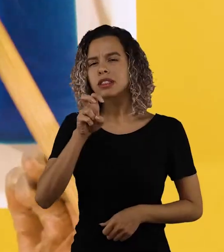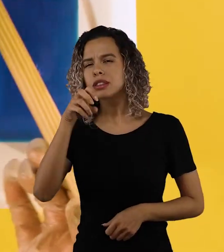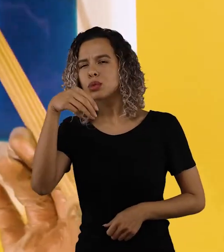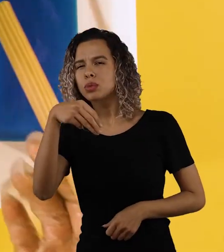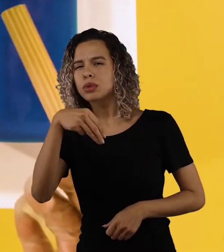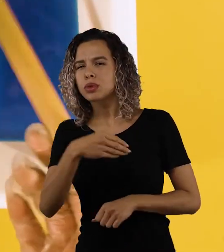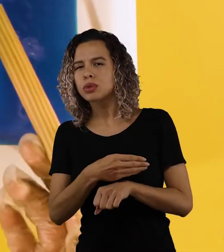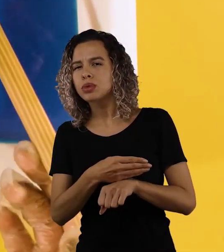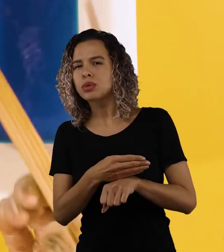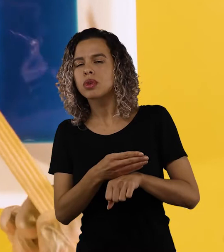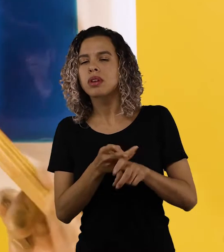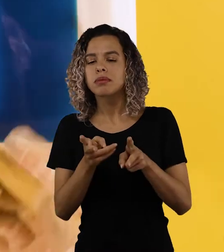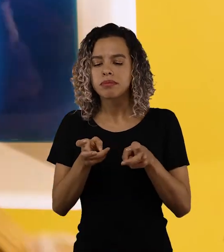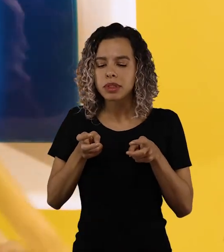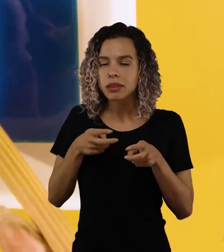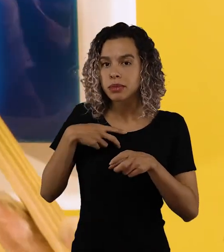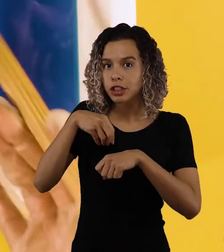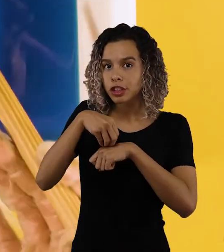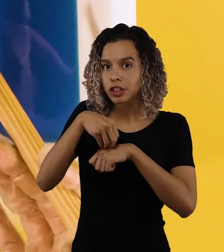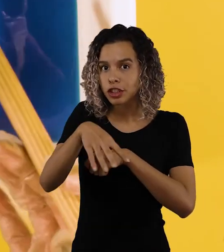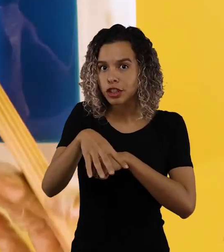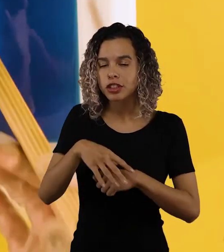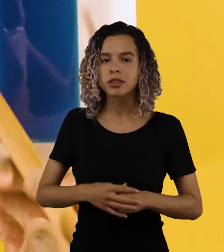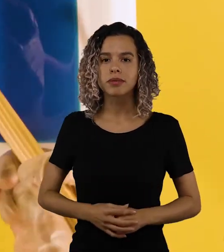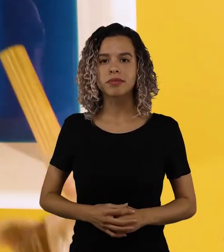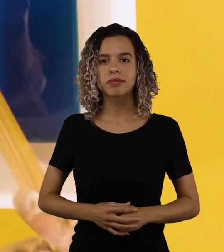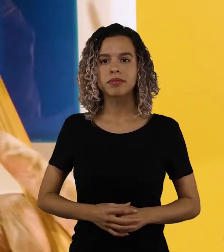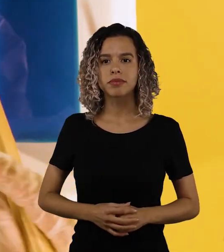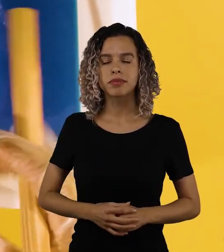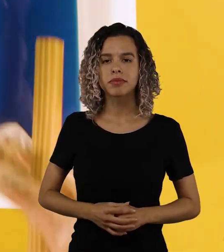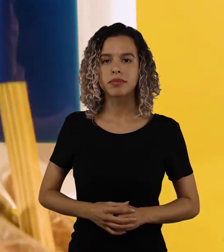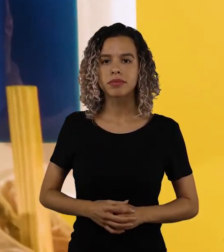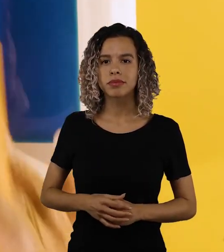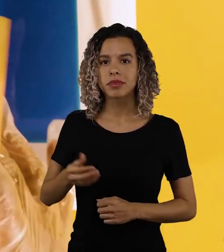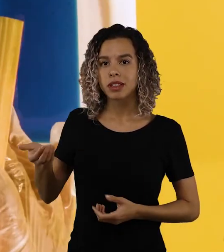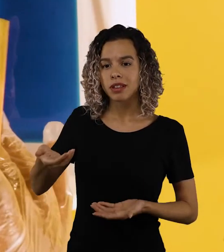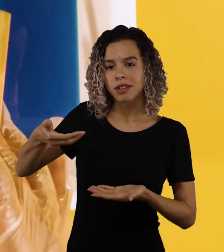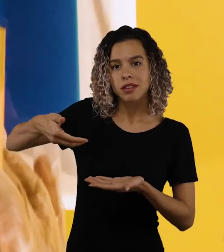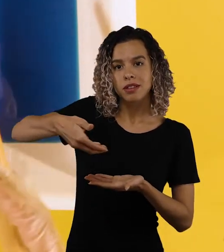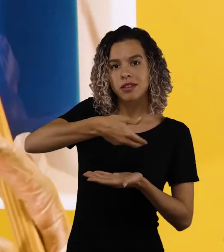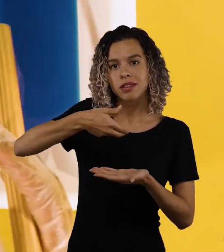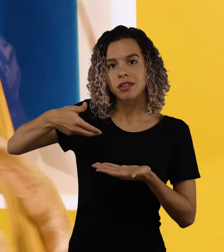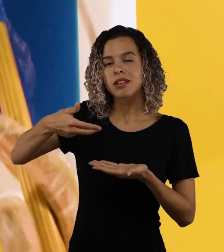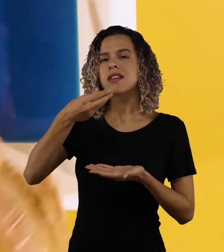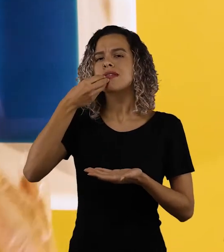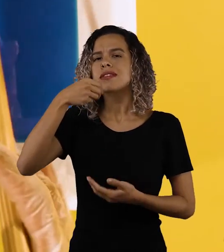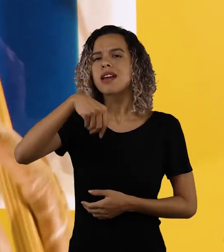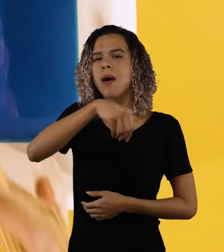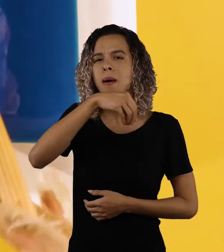Depois de aproximadamente 5 minutos, a minha dica é colocar 1 colher de